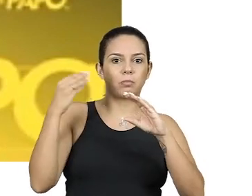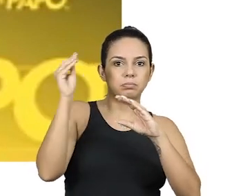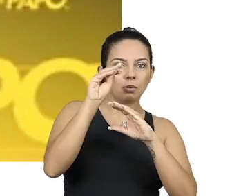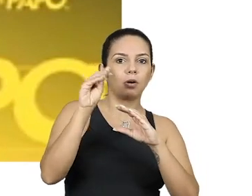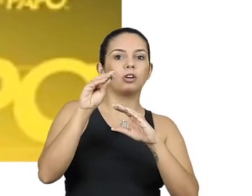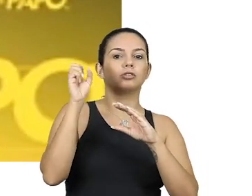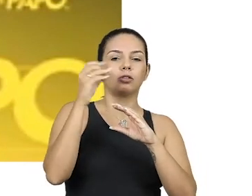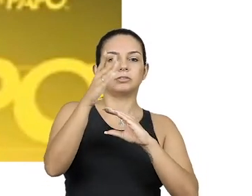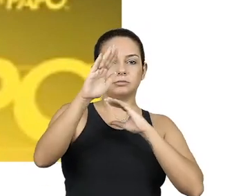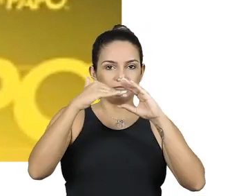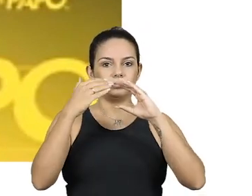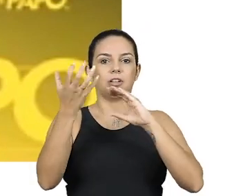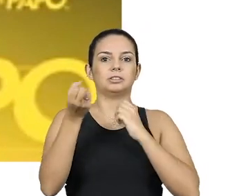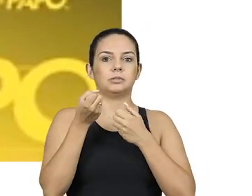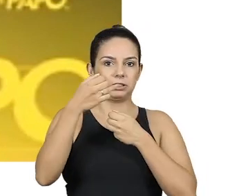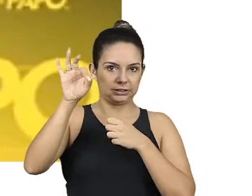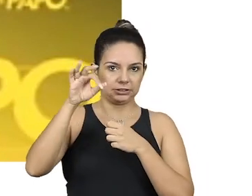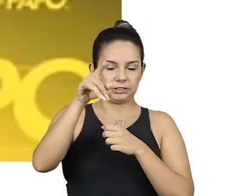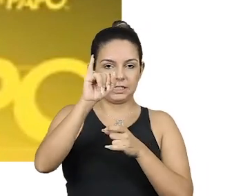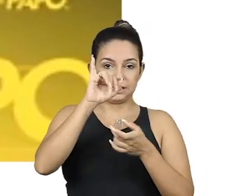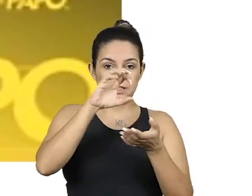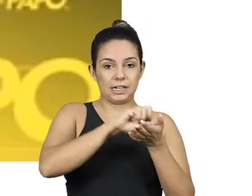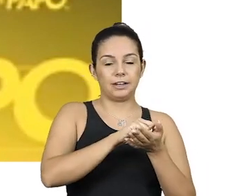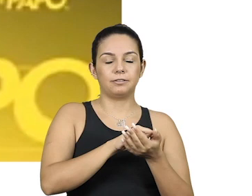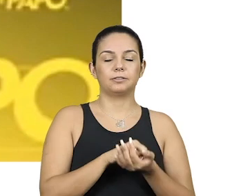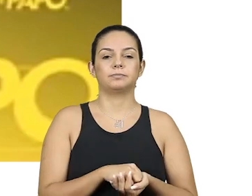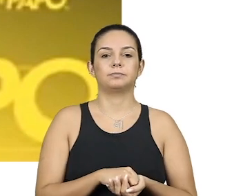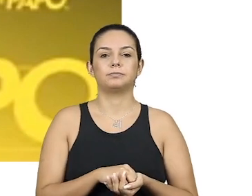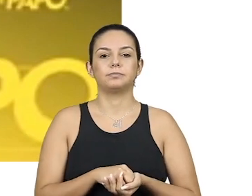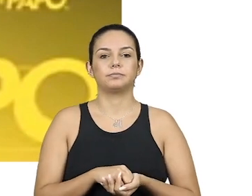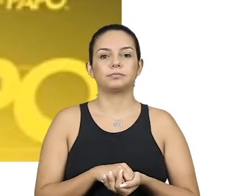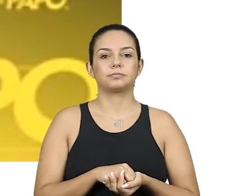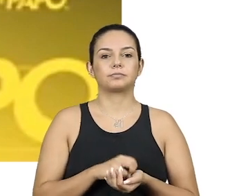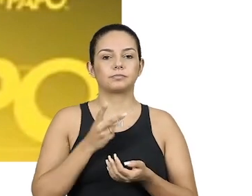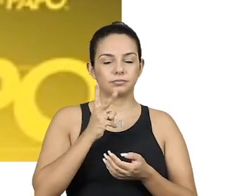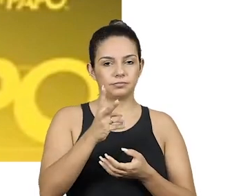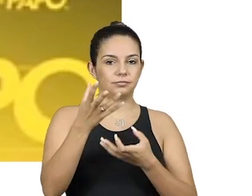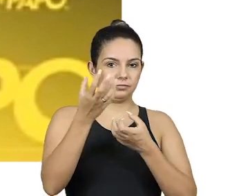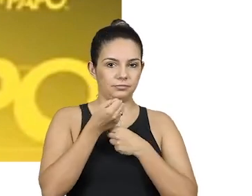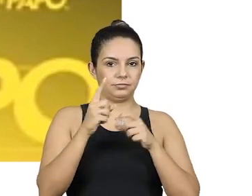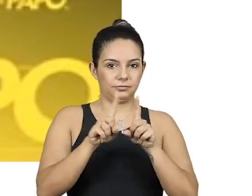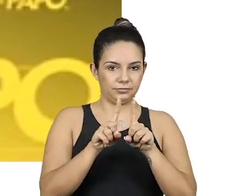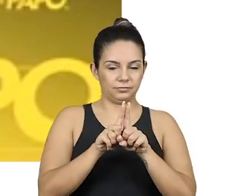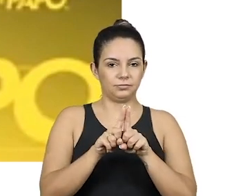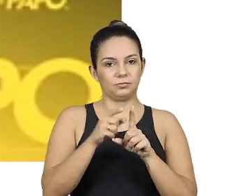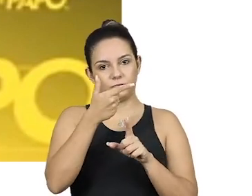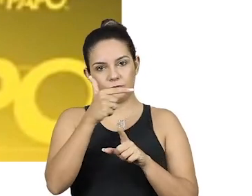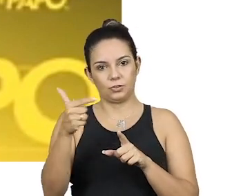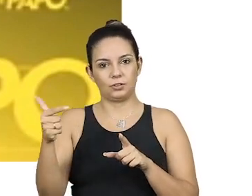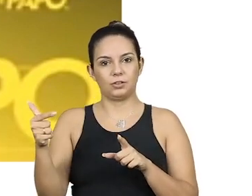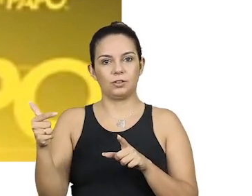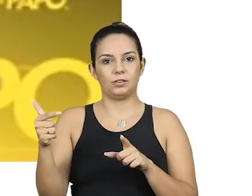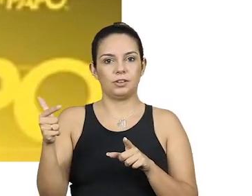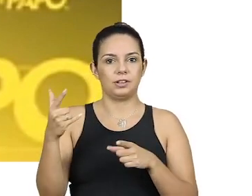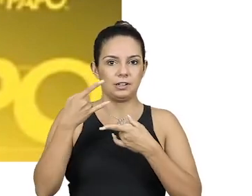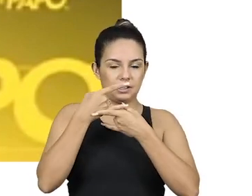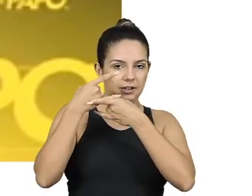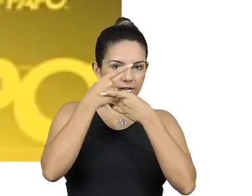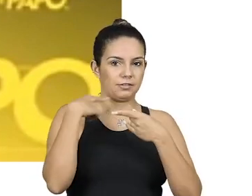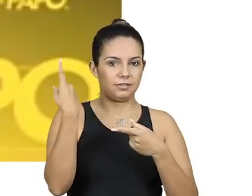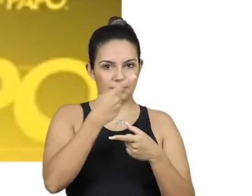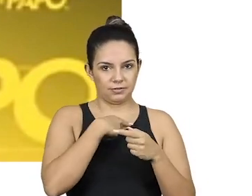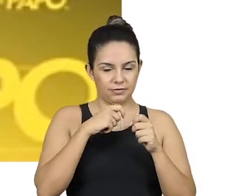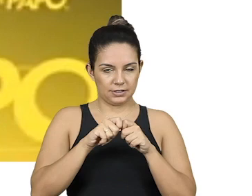no nosso canal, para que sempre receba também outras lives que a